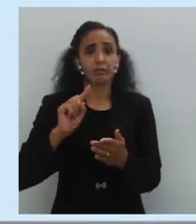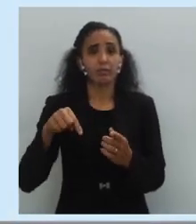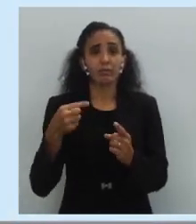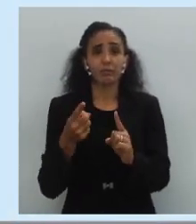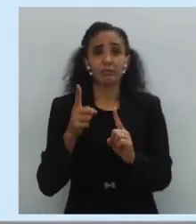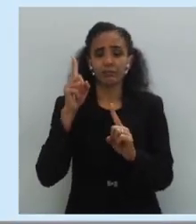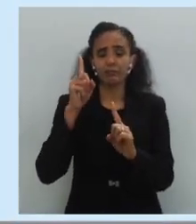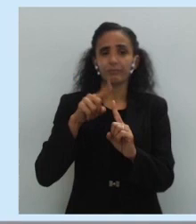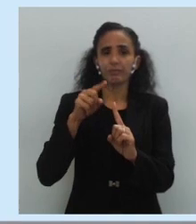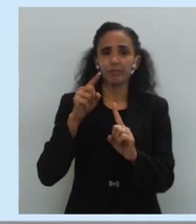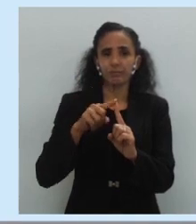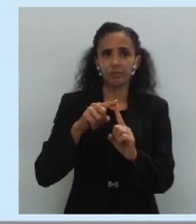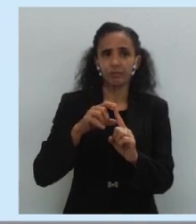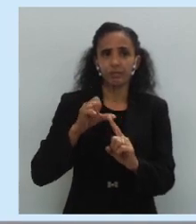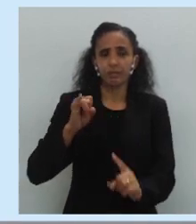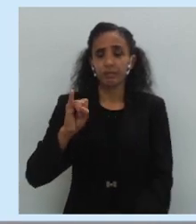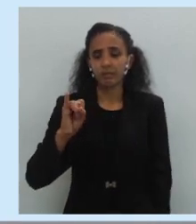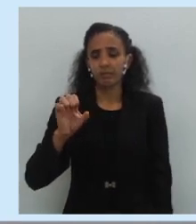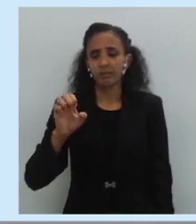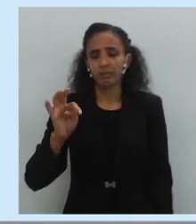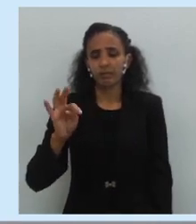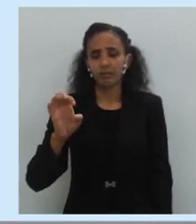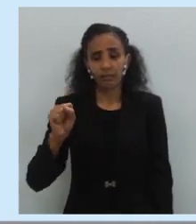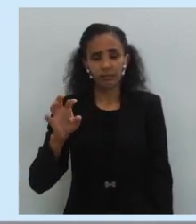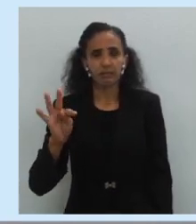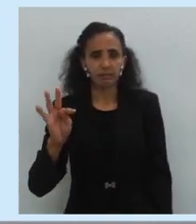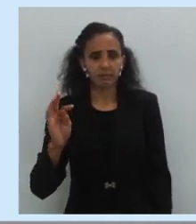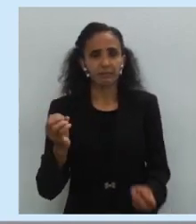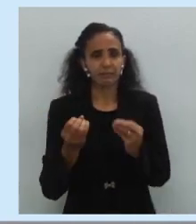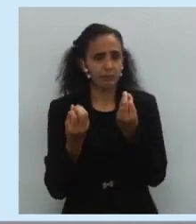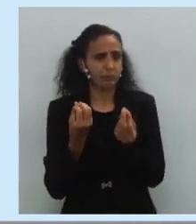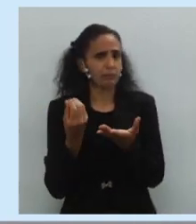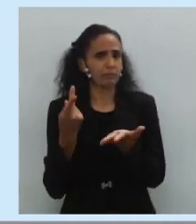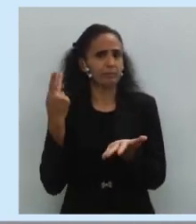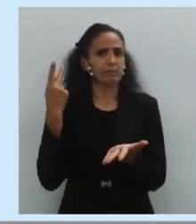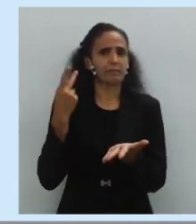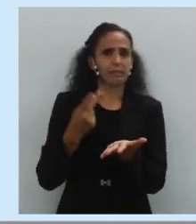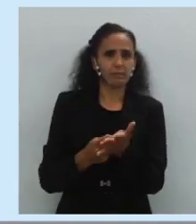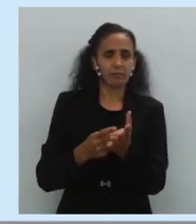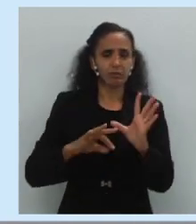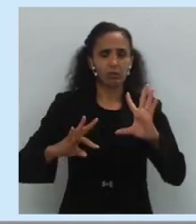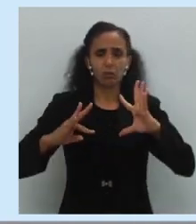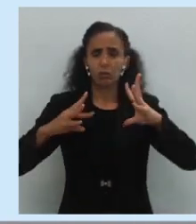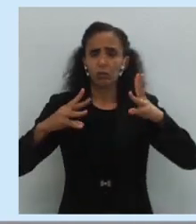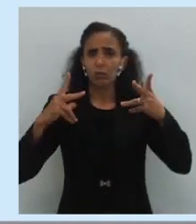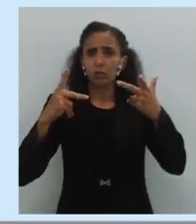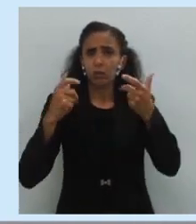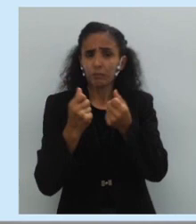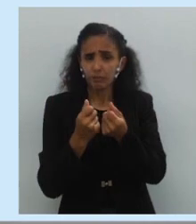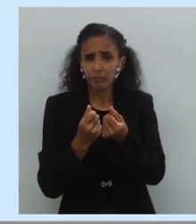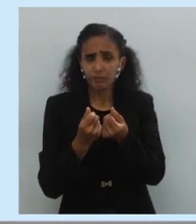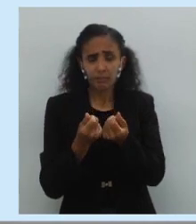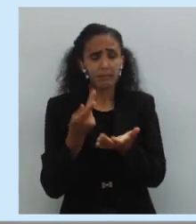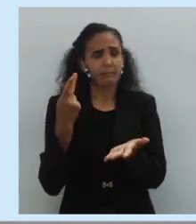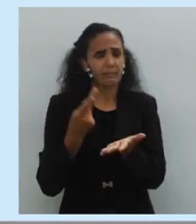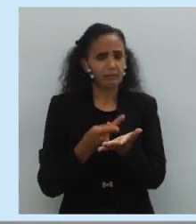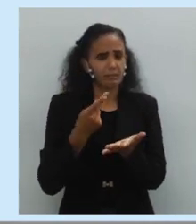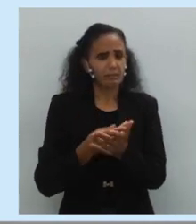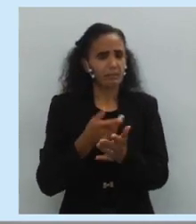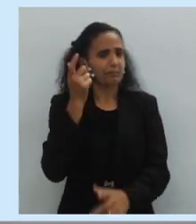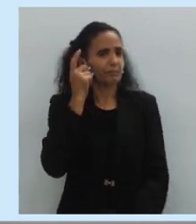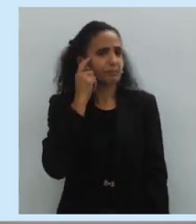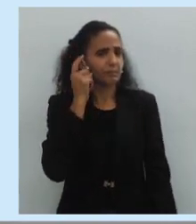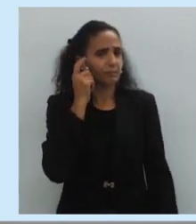sobre outro tipo de IST. Bora falar agora sobre hepatites. Hepatites virais